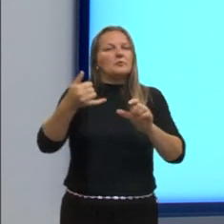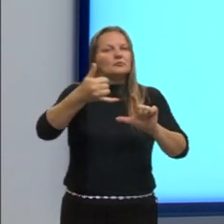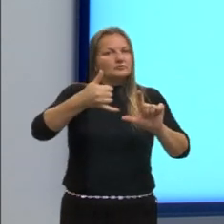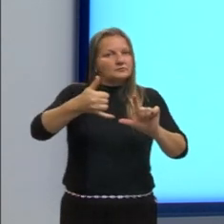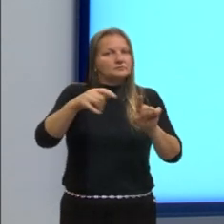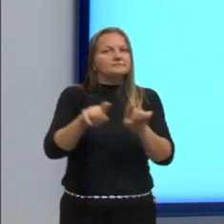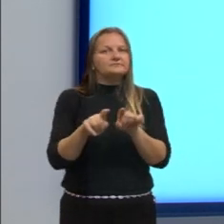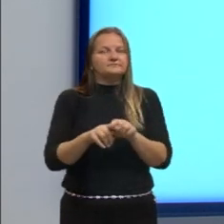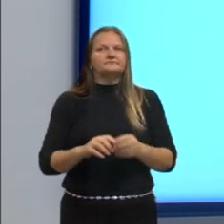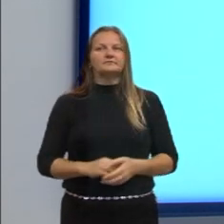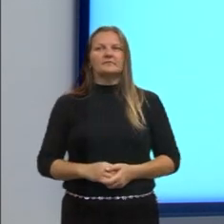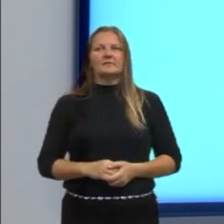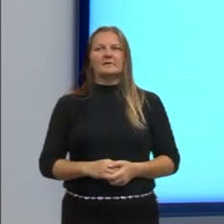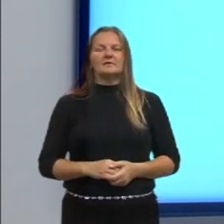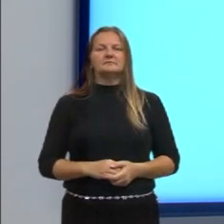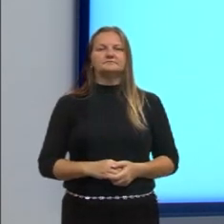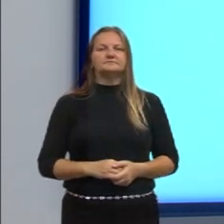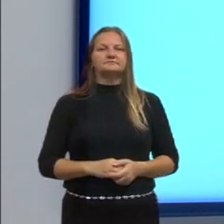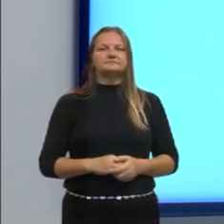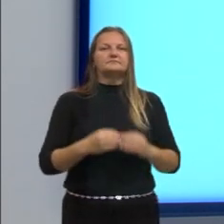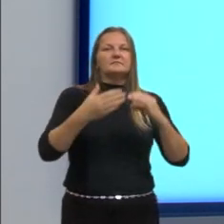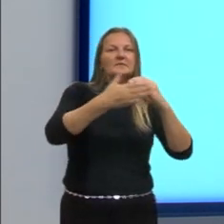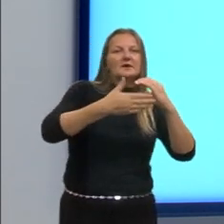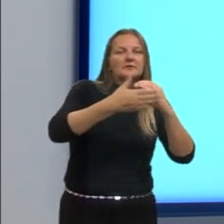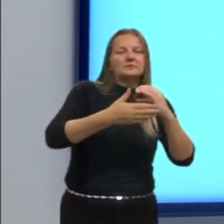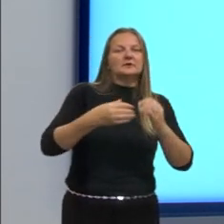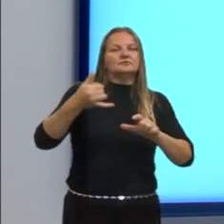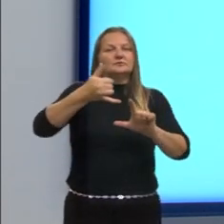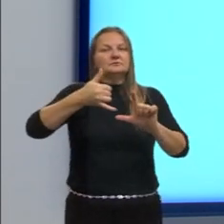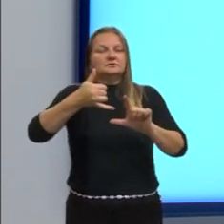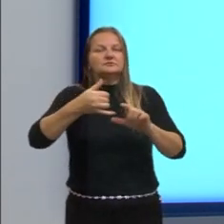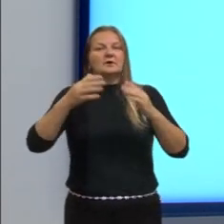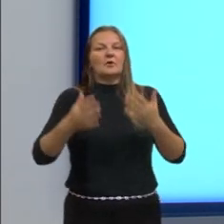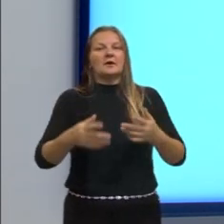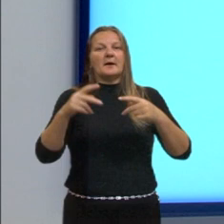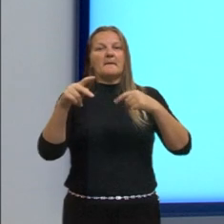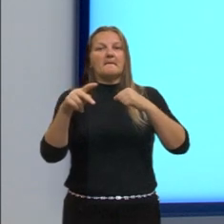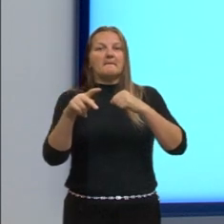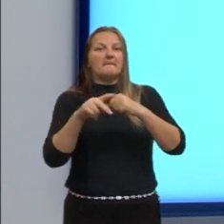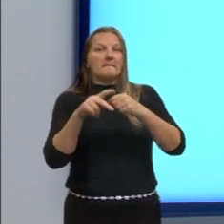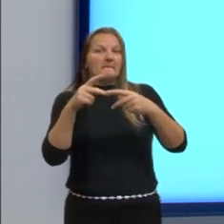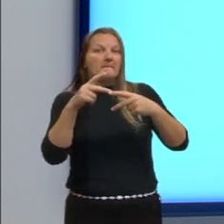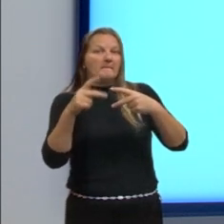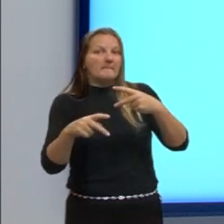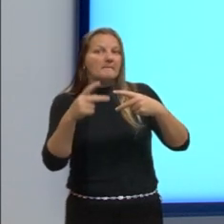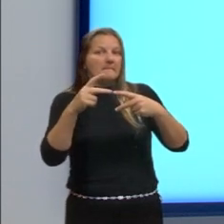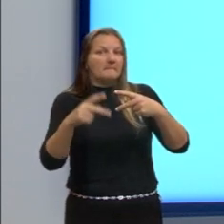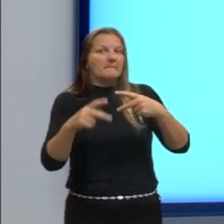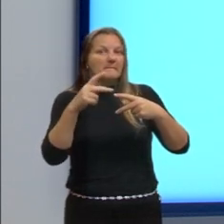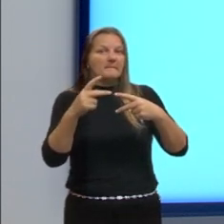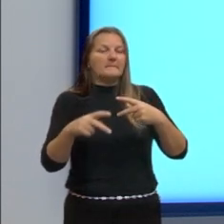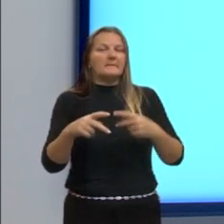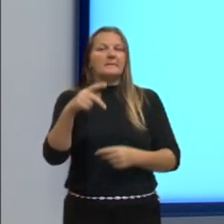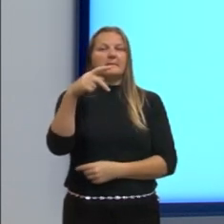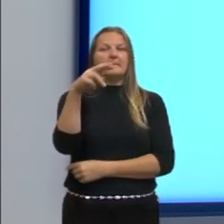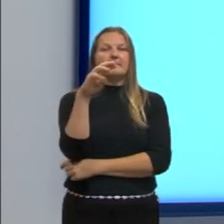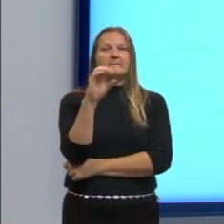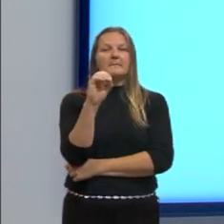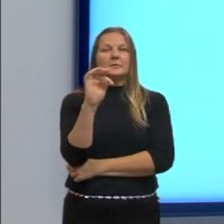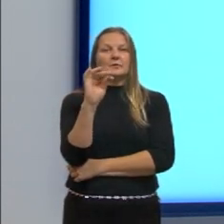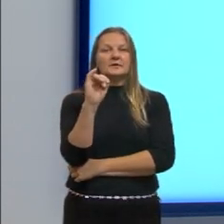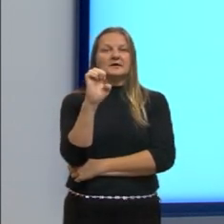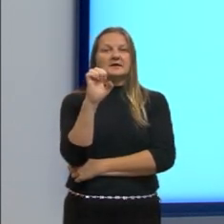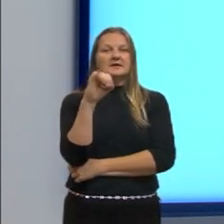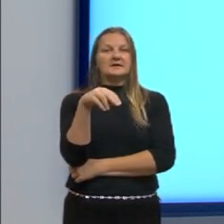carboidratos e lipídios tudo certo e agora as proteínas né Isso faz parte da nossa dieta nem sabe que a gente precisa consumir